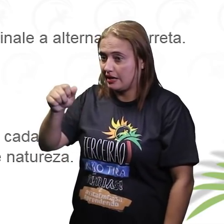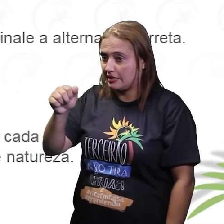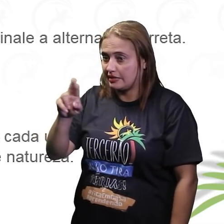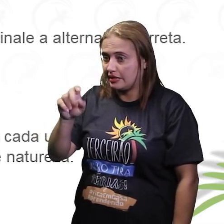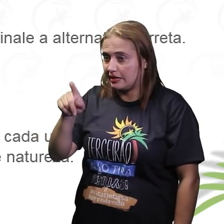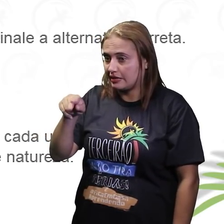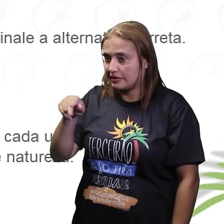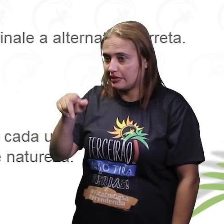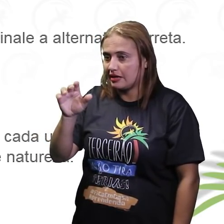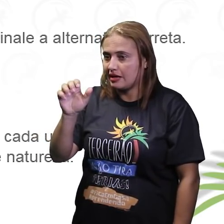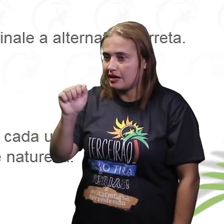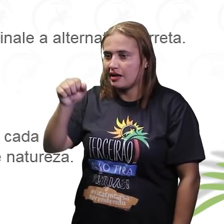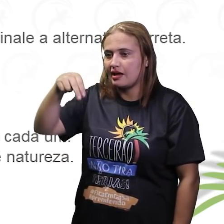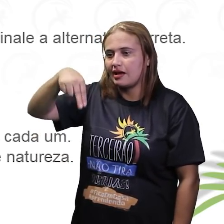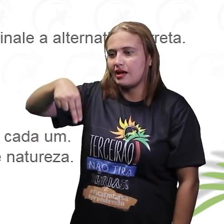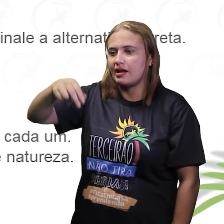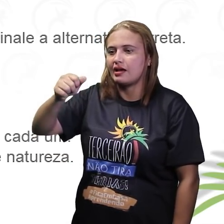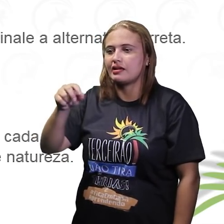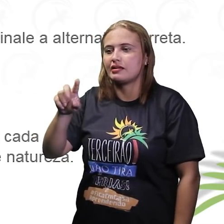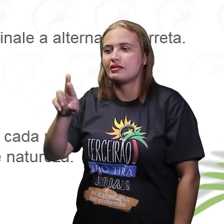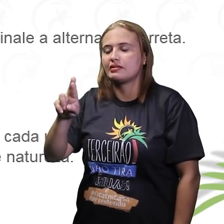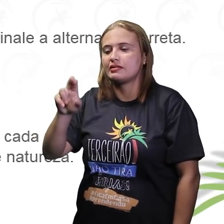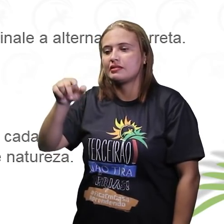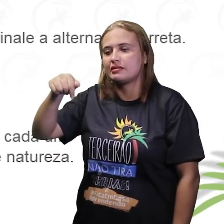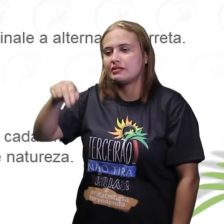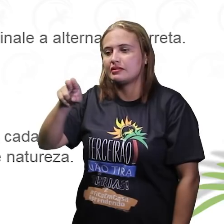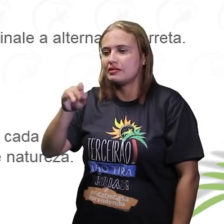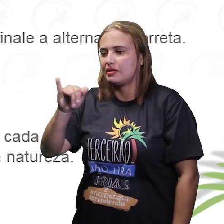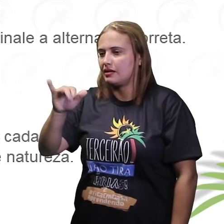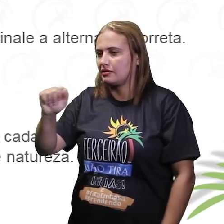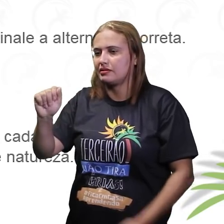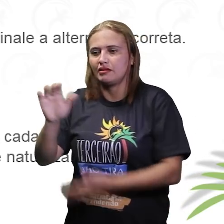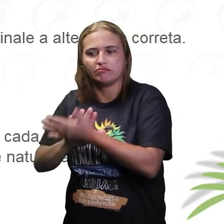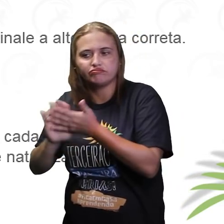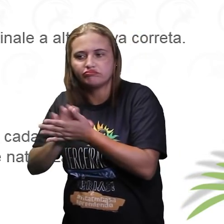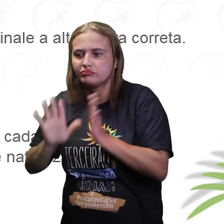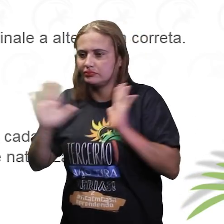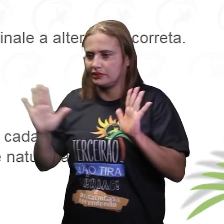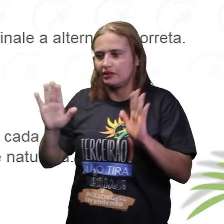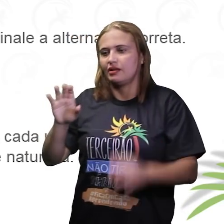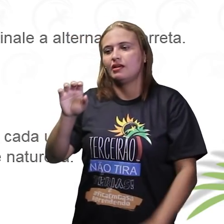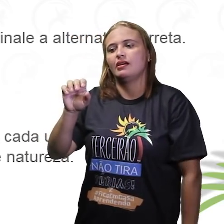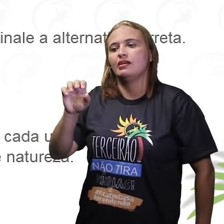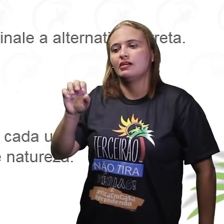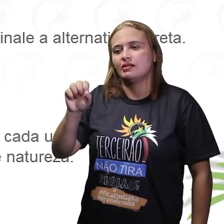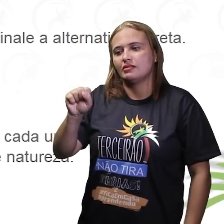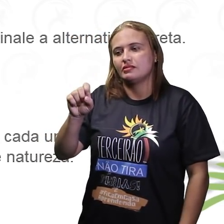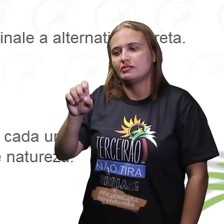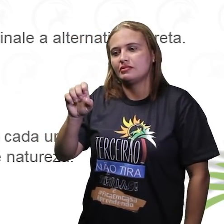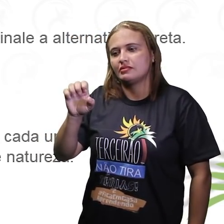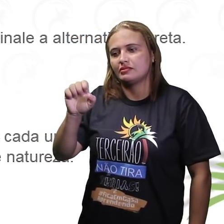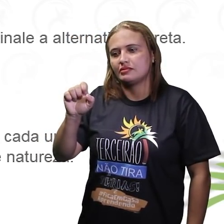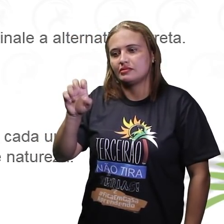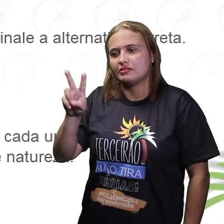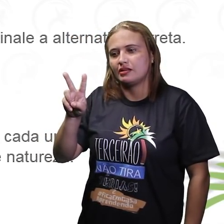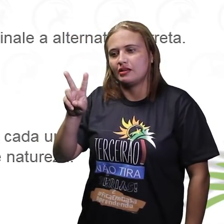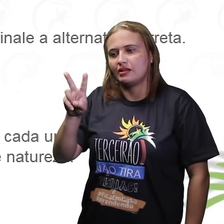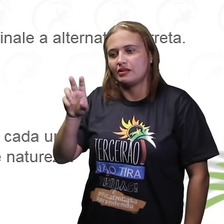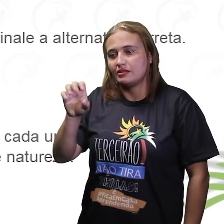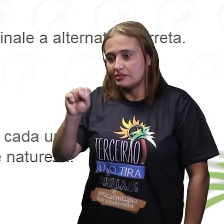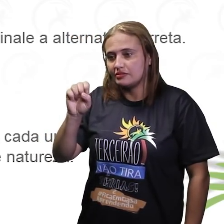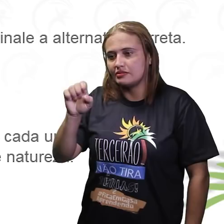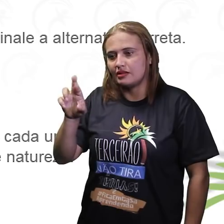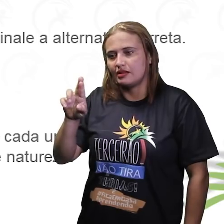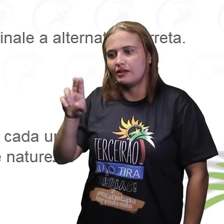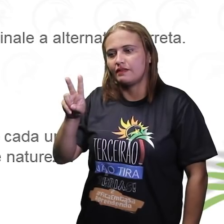Não, o homem é livre, não pode. Olha só, a letra C. Segundo Locke, a origem do poder político depende do estado de natureza? Olha,